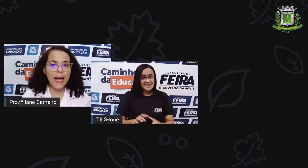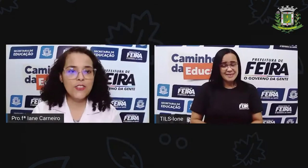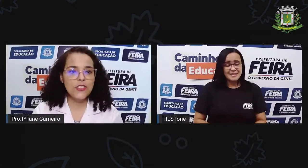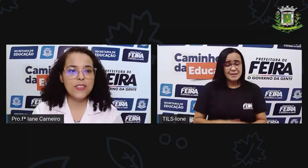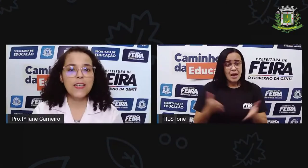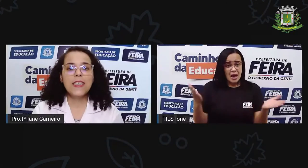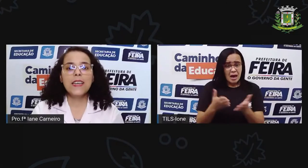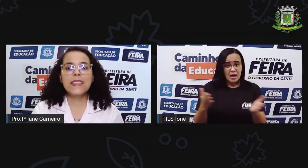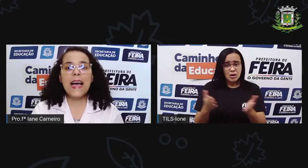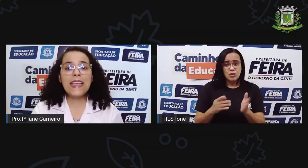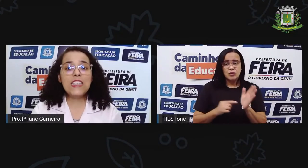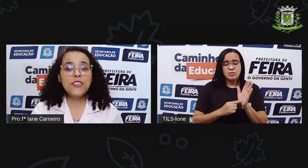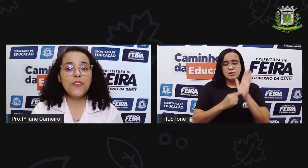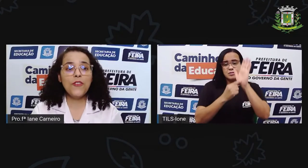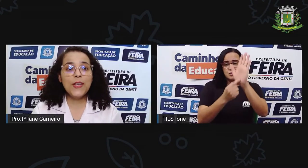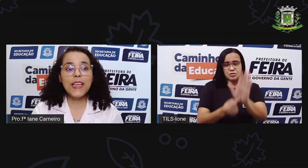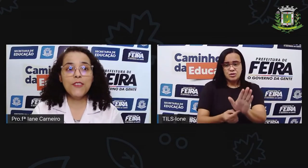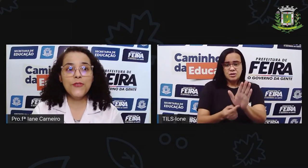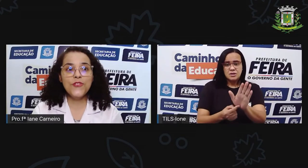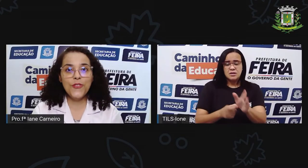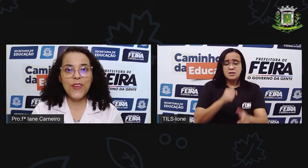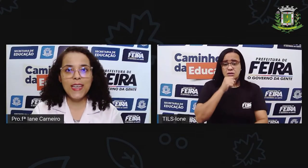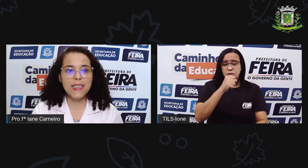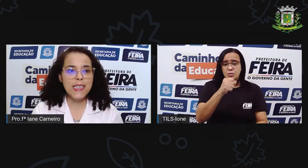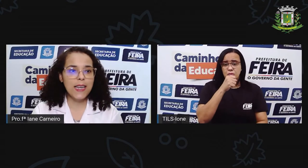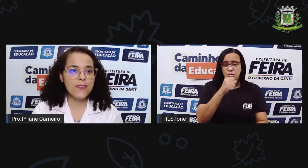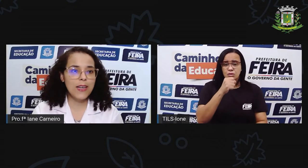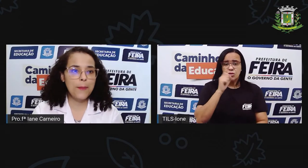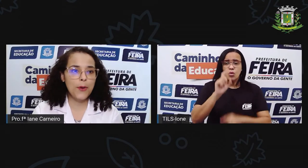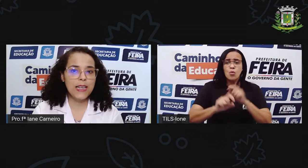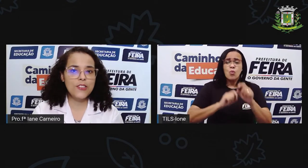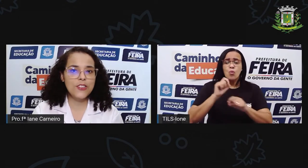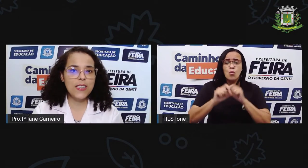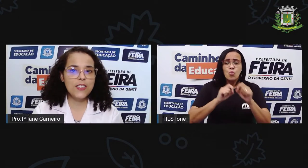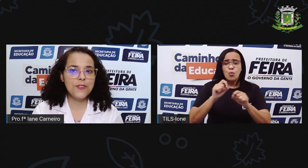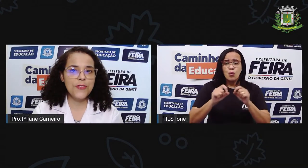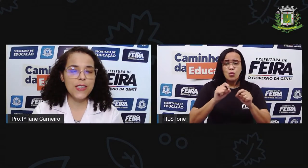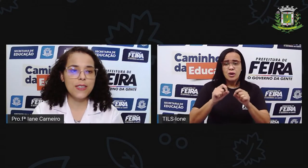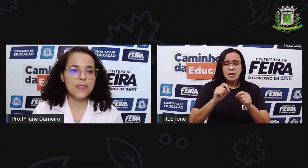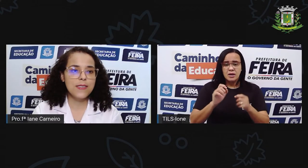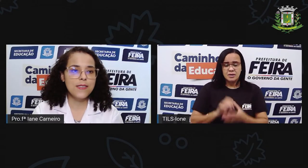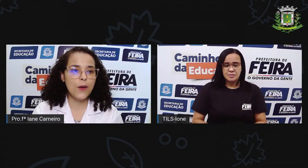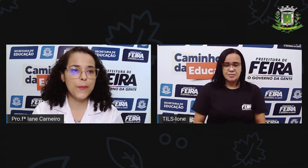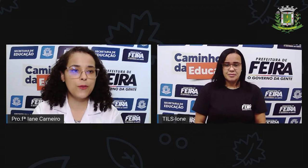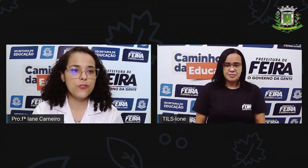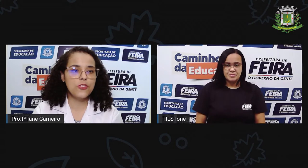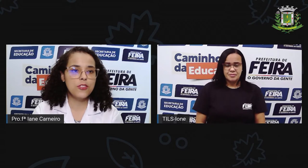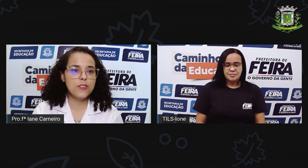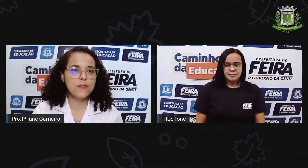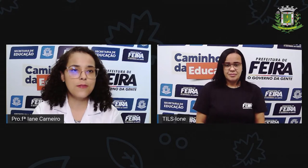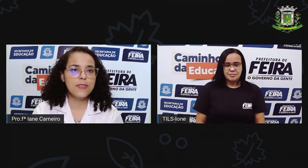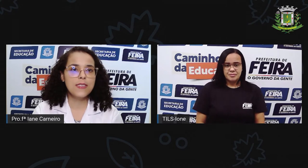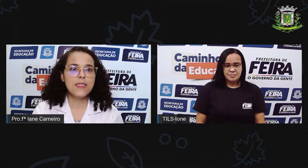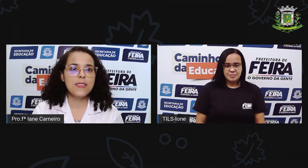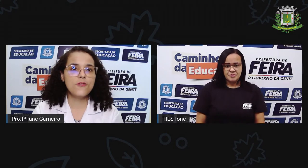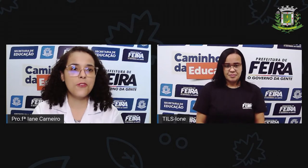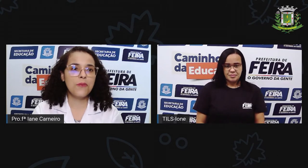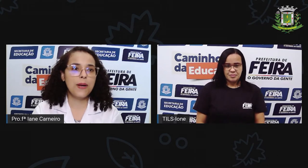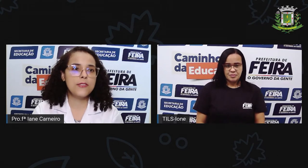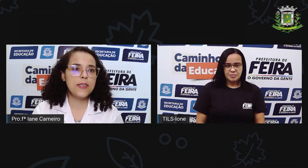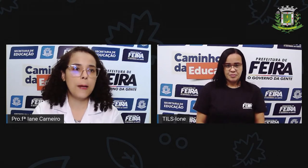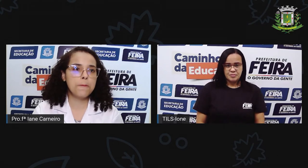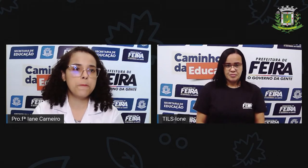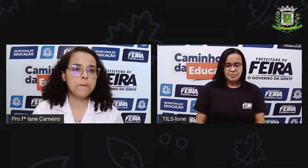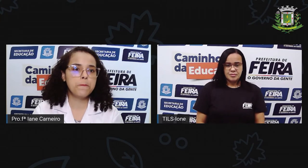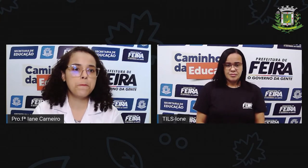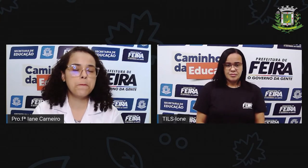reportagem daqui, envolvendo aqui de feira, tá certo? Uma reportagem daqui de feira. Só um minutinho. Deixa eu